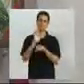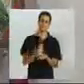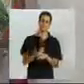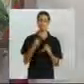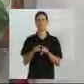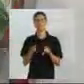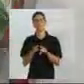Muito obrigado. Obrigado. Obrigado. Obrigado. Obrigado. Obrigado.